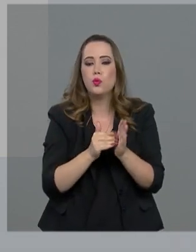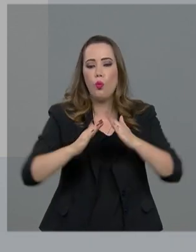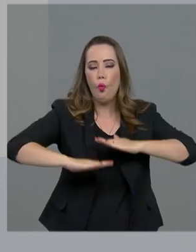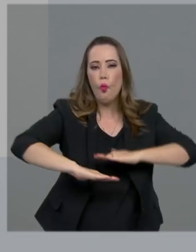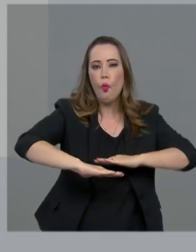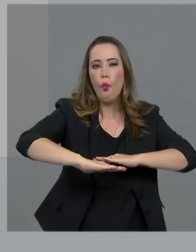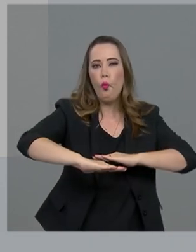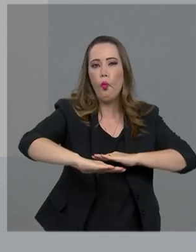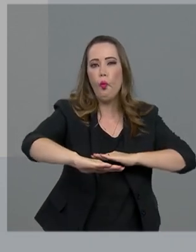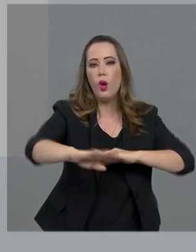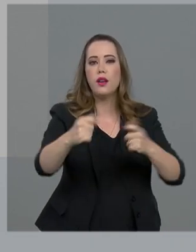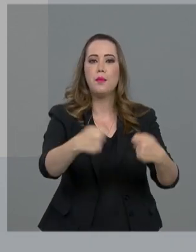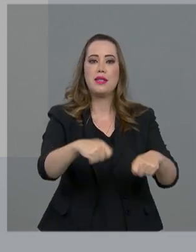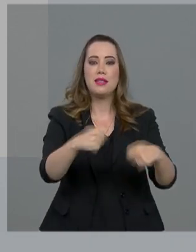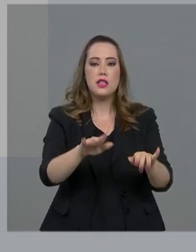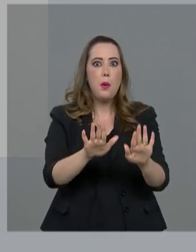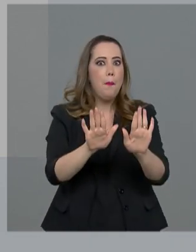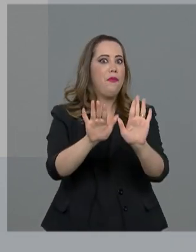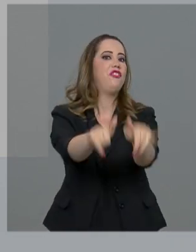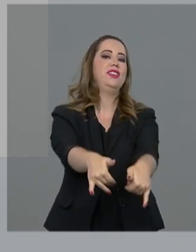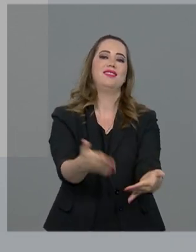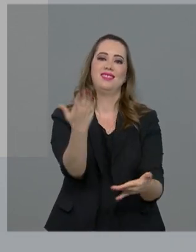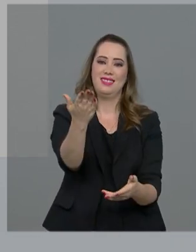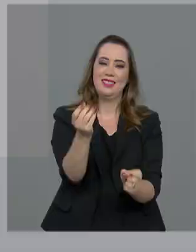a última carrada de asfalto que falta.